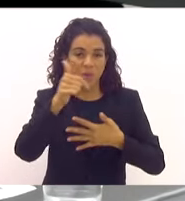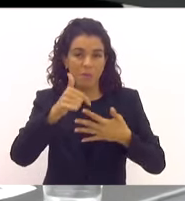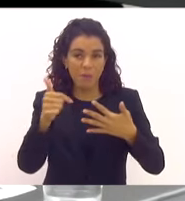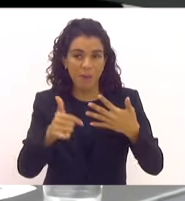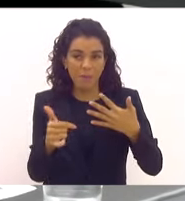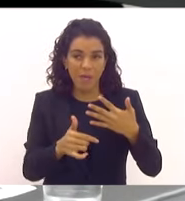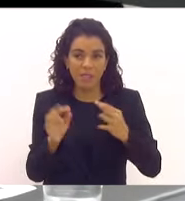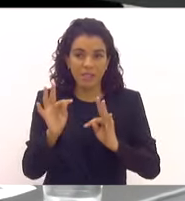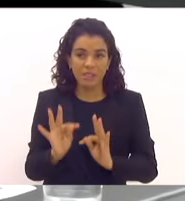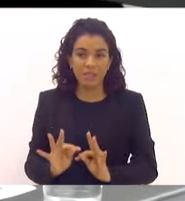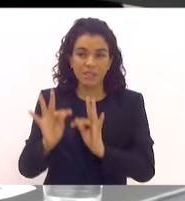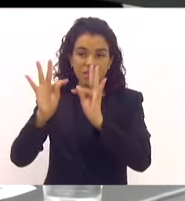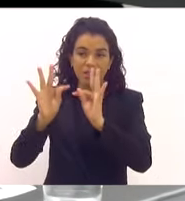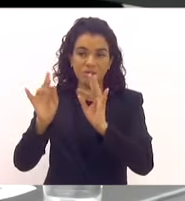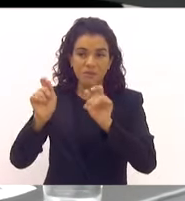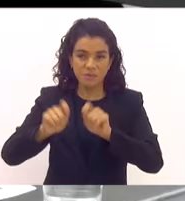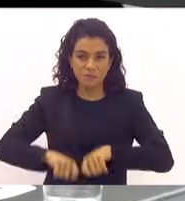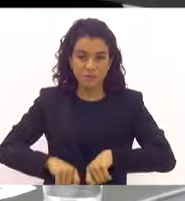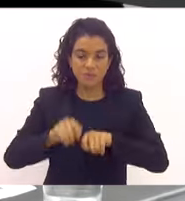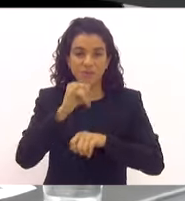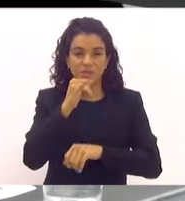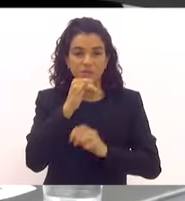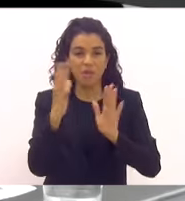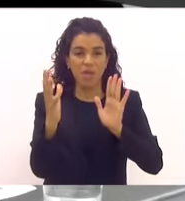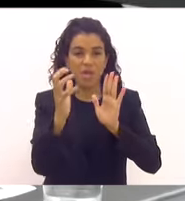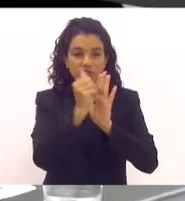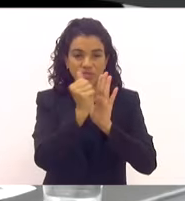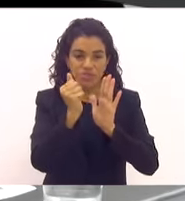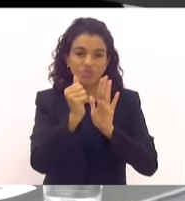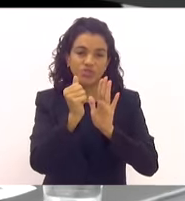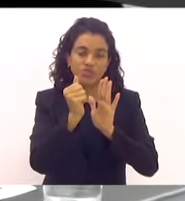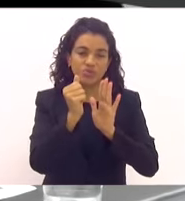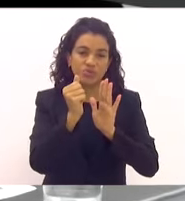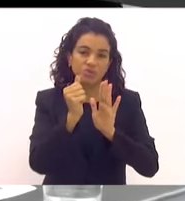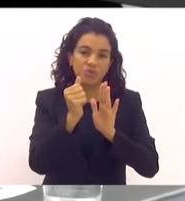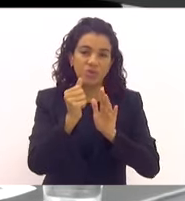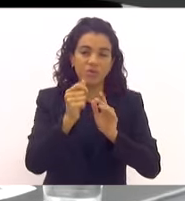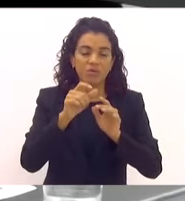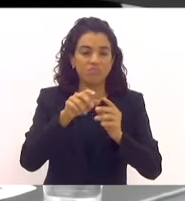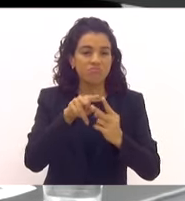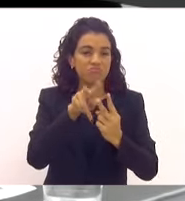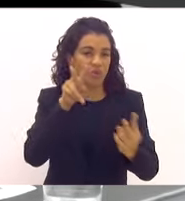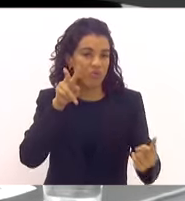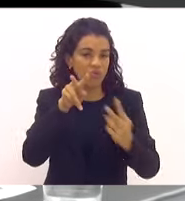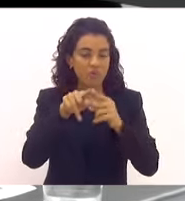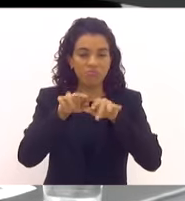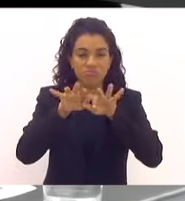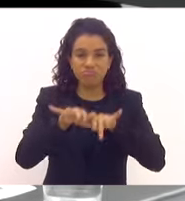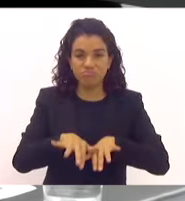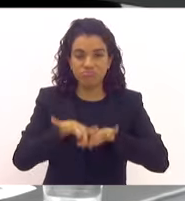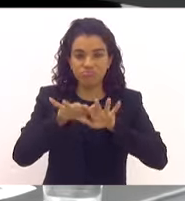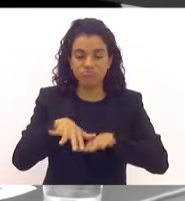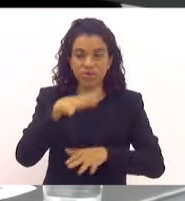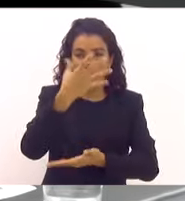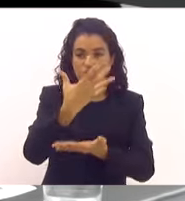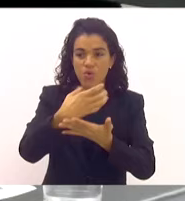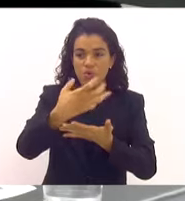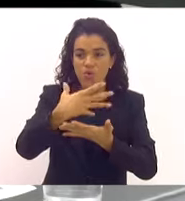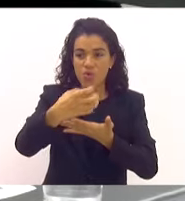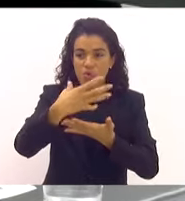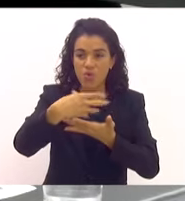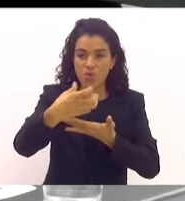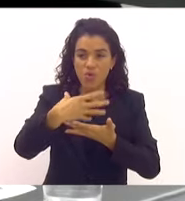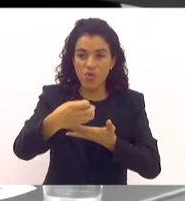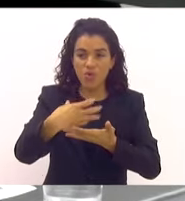tecnologia, inclusive, permite, que é o registro de uma ocorrência de maneira online, enfim, evidenciando aquilo que abriria